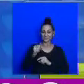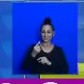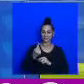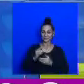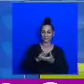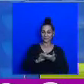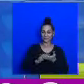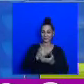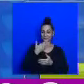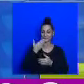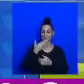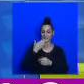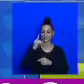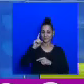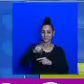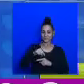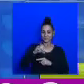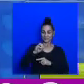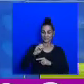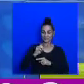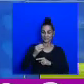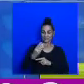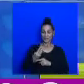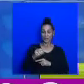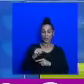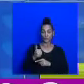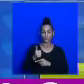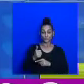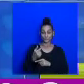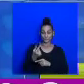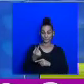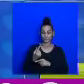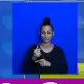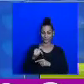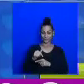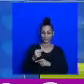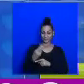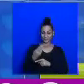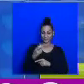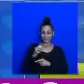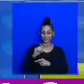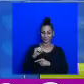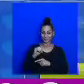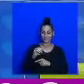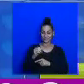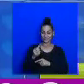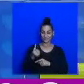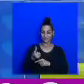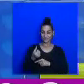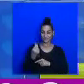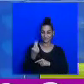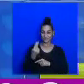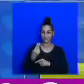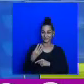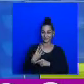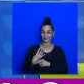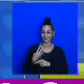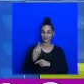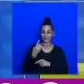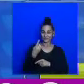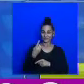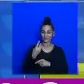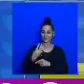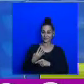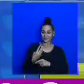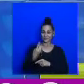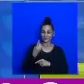2791 da Loto Fácil foram 03, 11, 17, 20, 06,